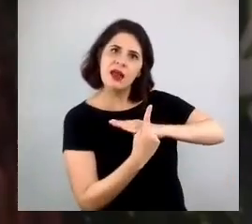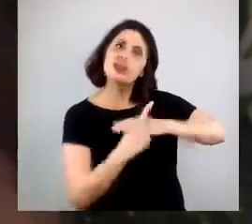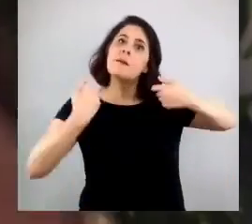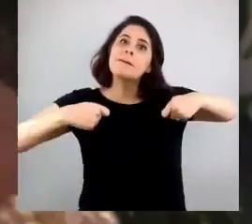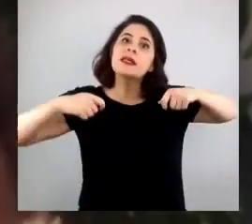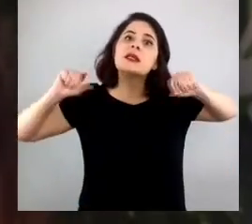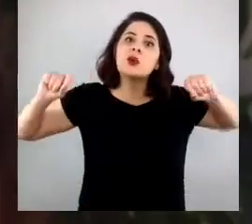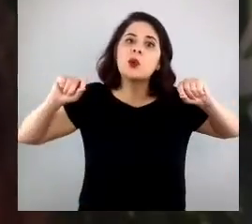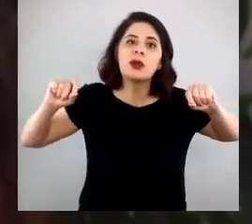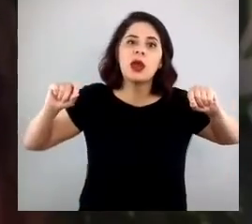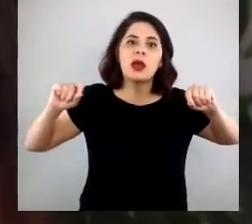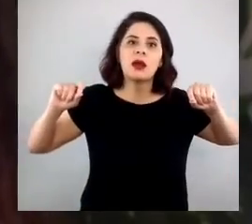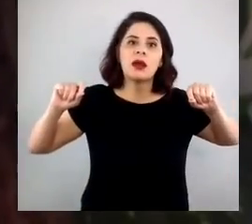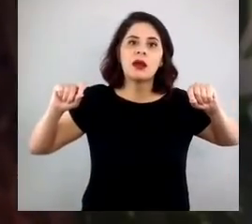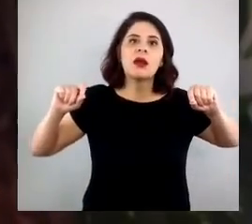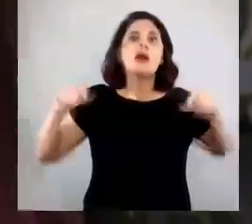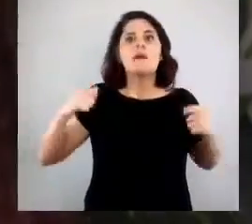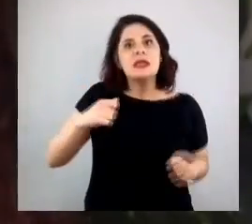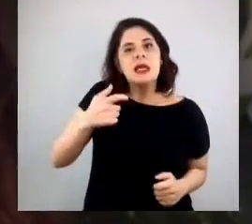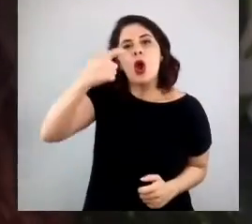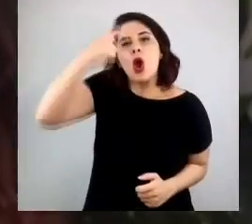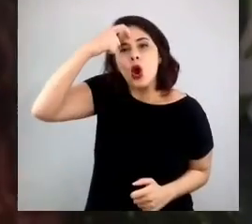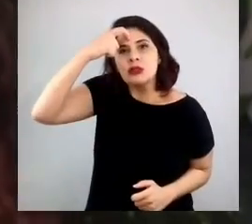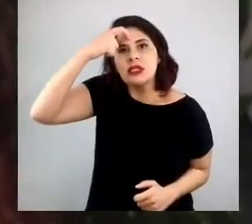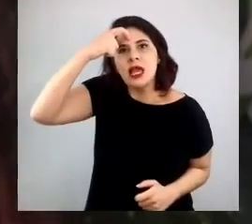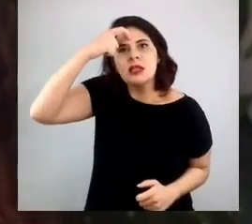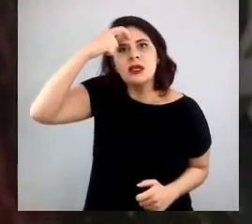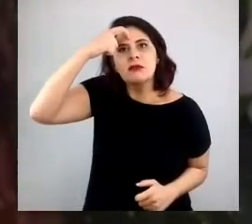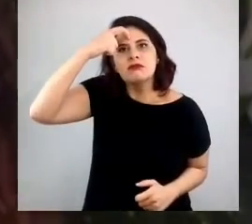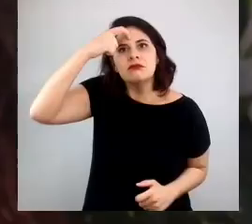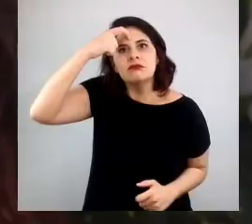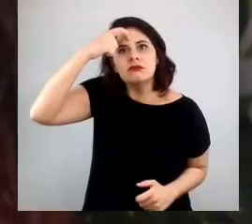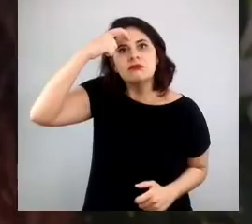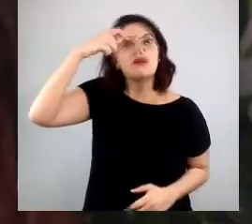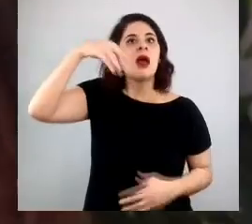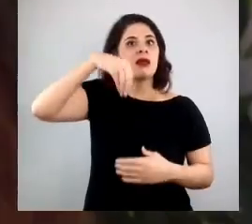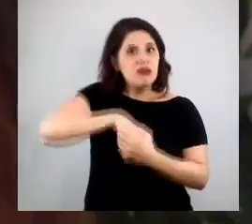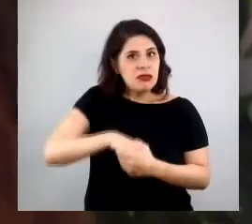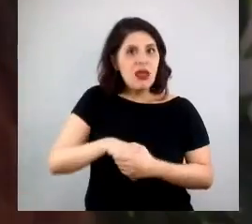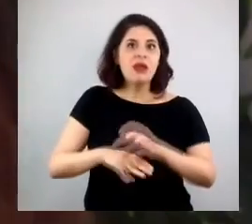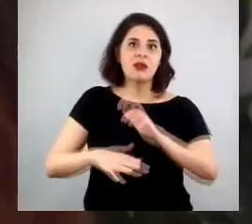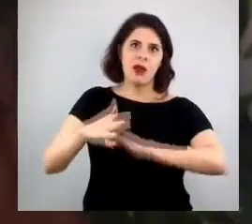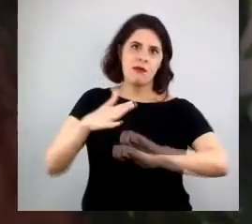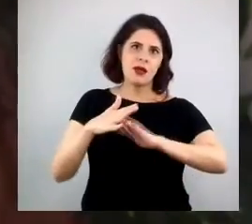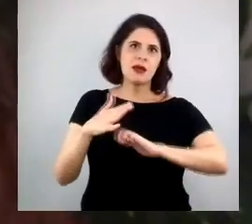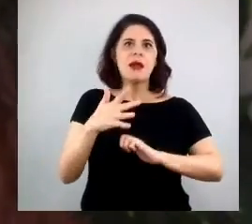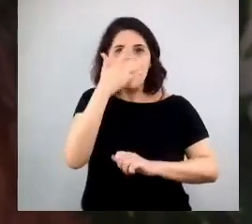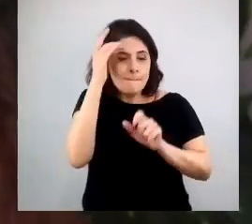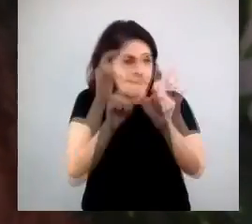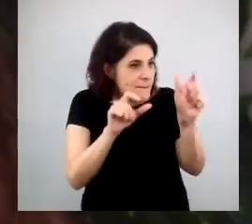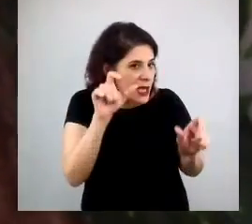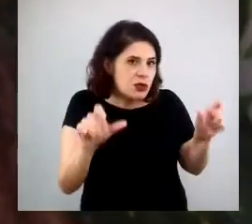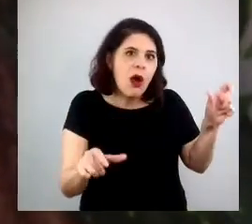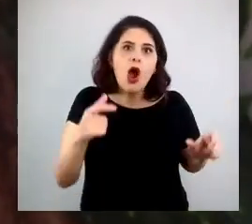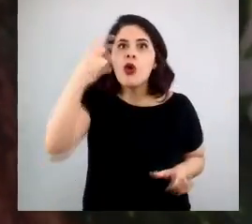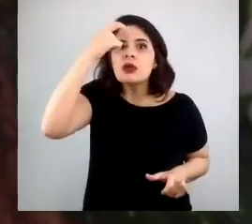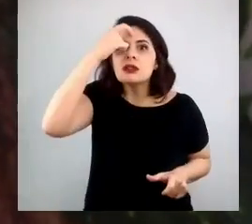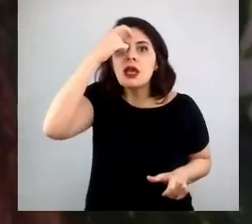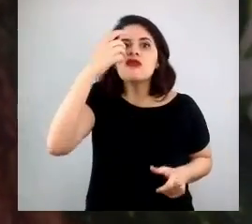ações conscientes dentro das empresas em prol da diversidade